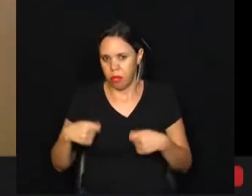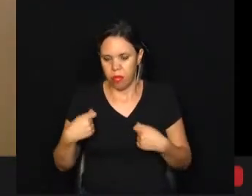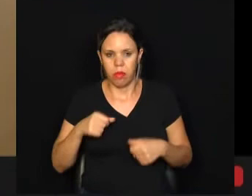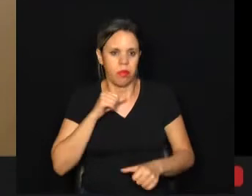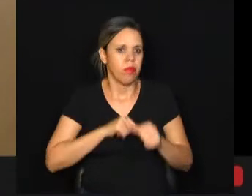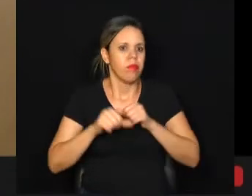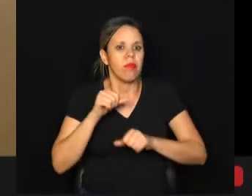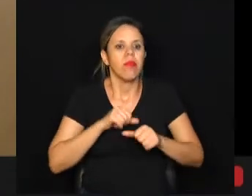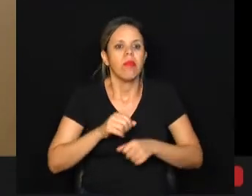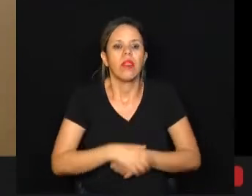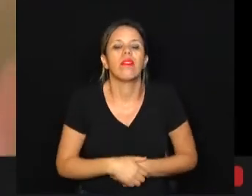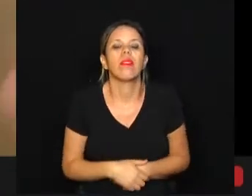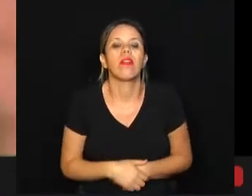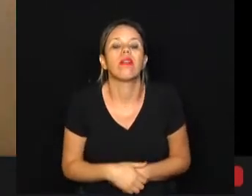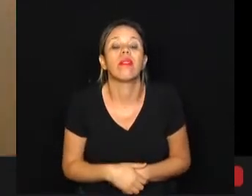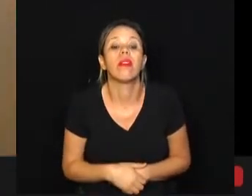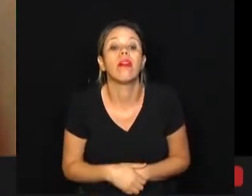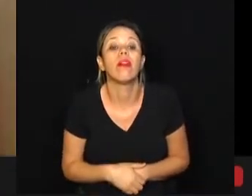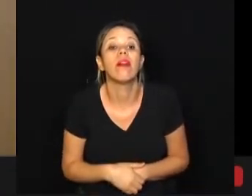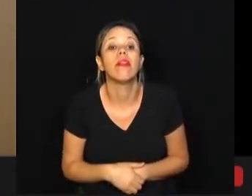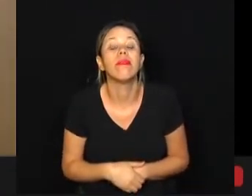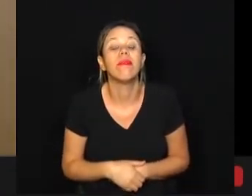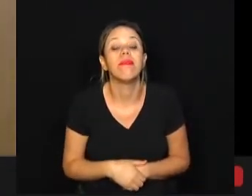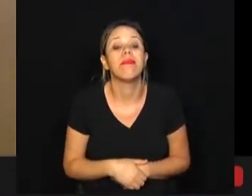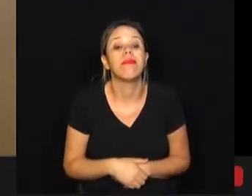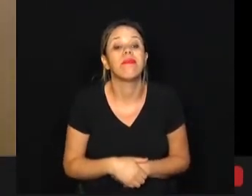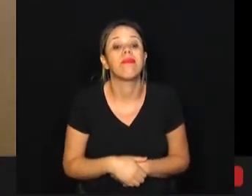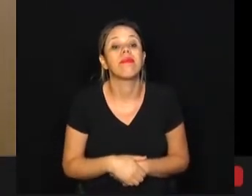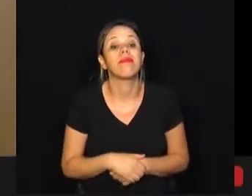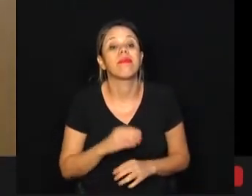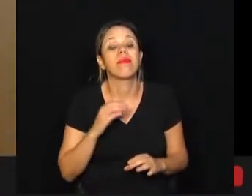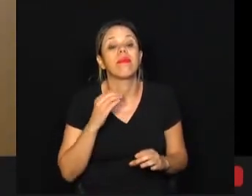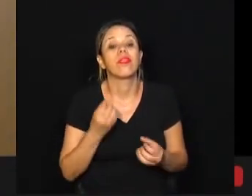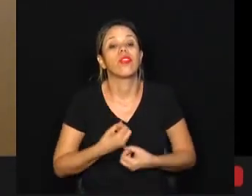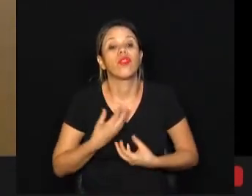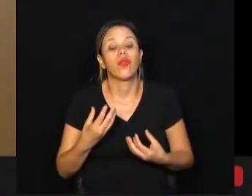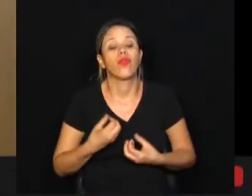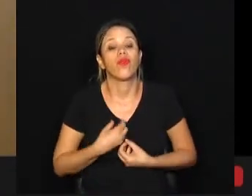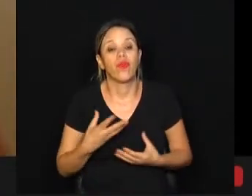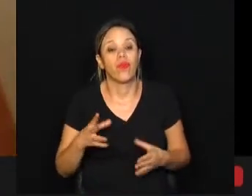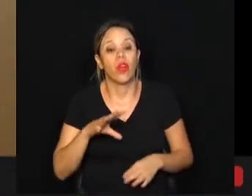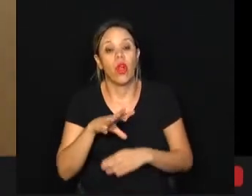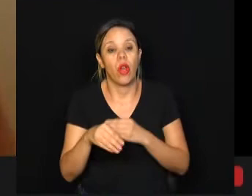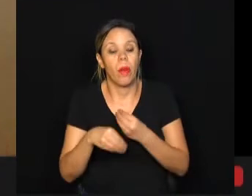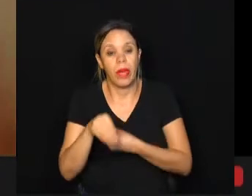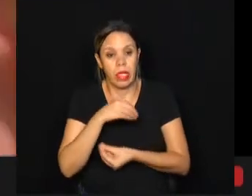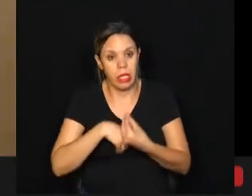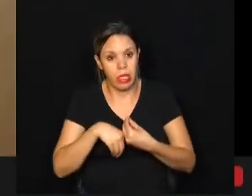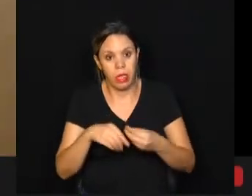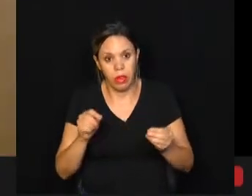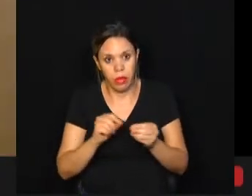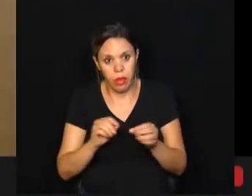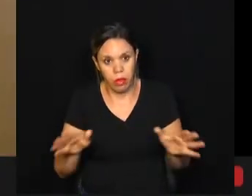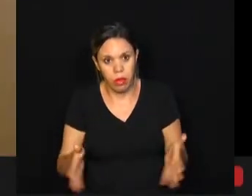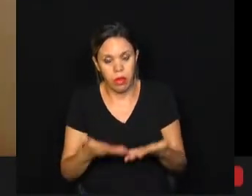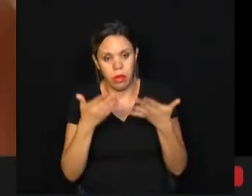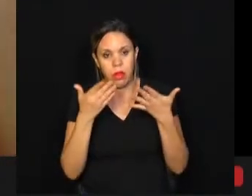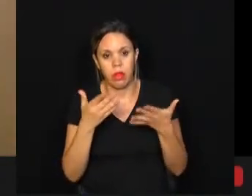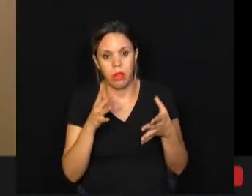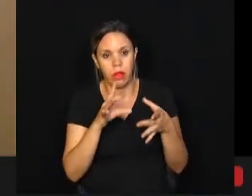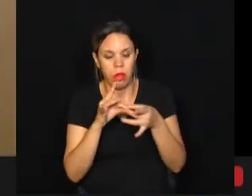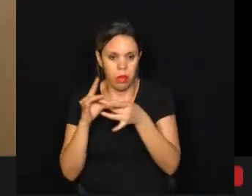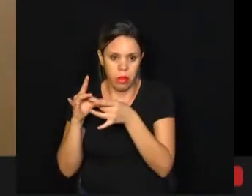alterar, né? E este cruzamento de informações faz com que a gente consiga potencializar os campos,